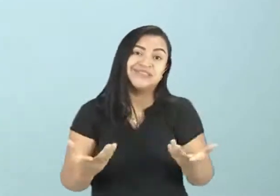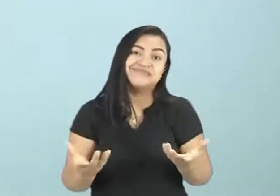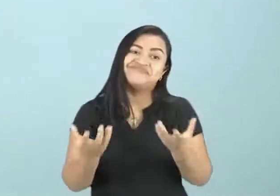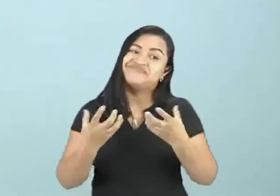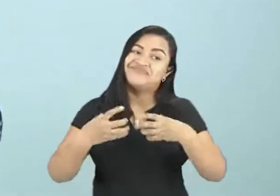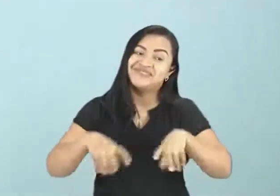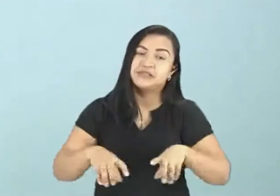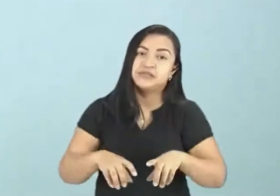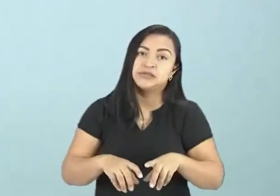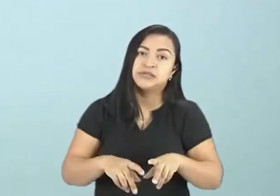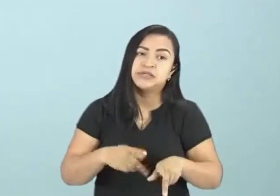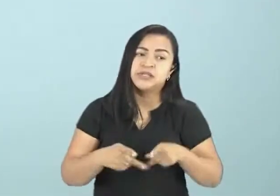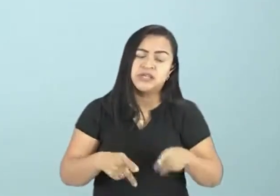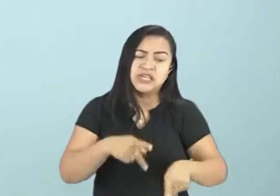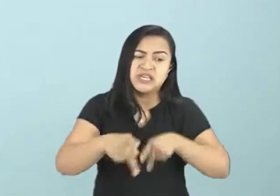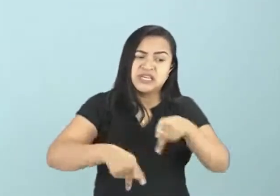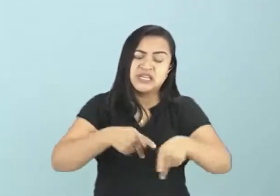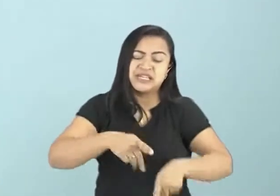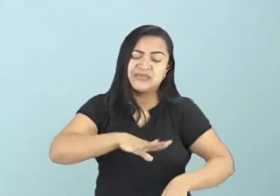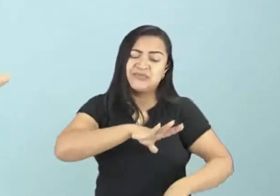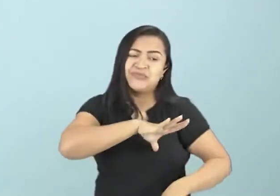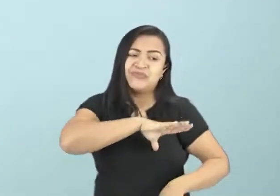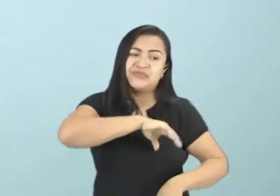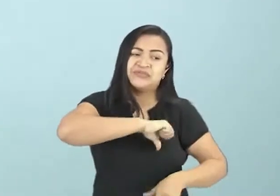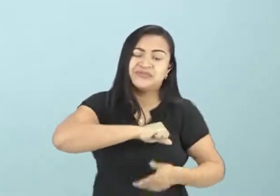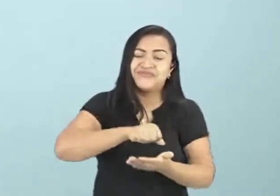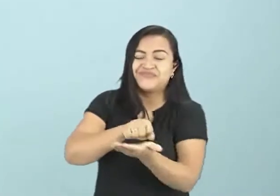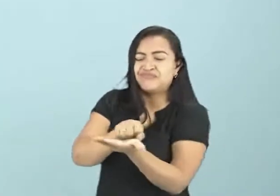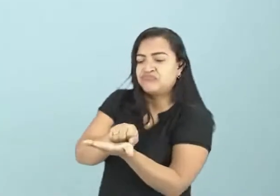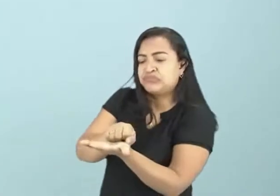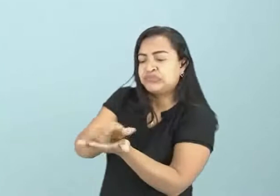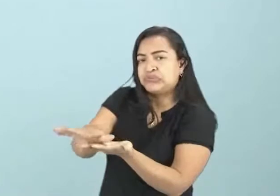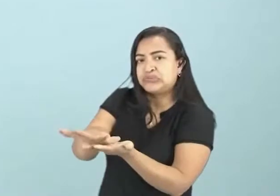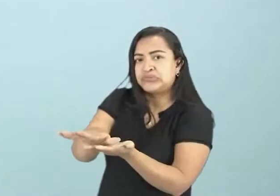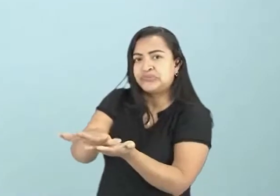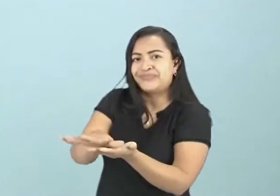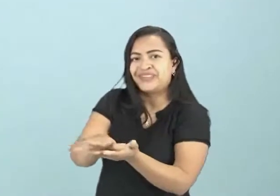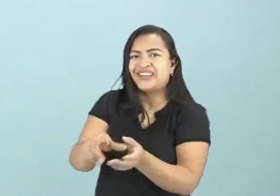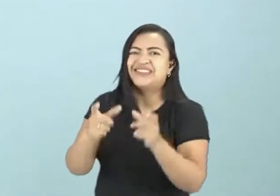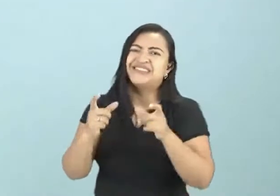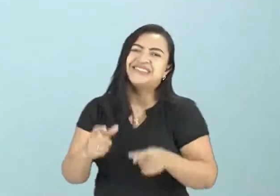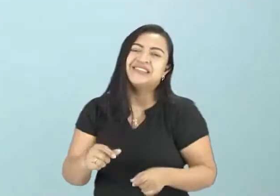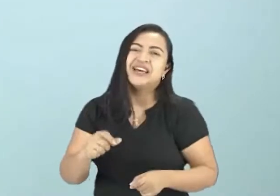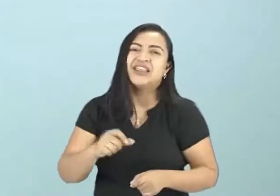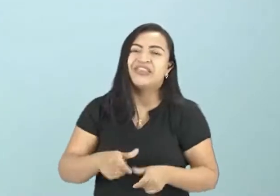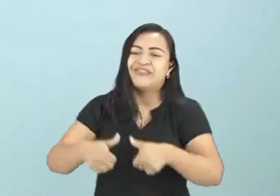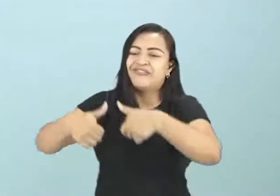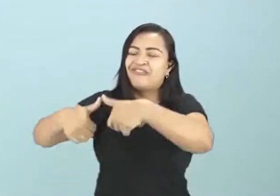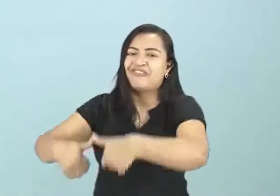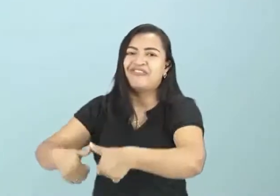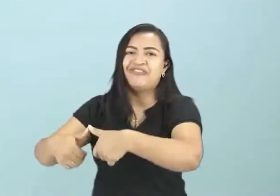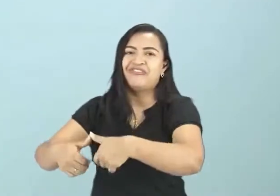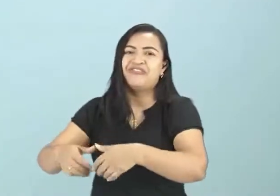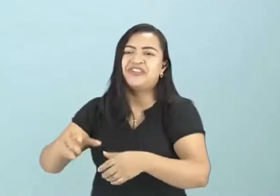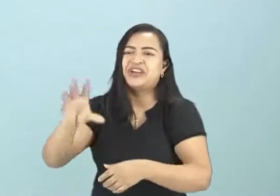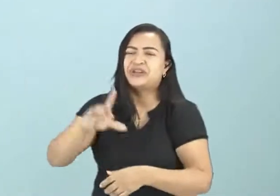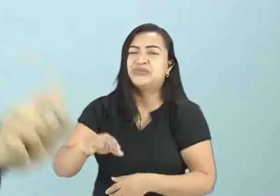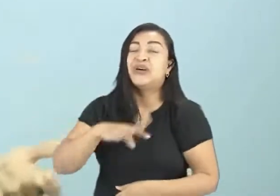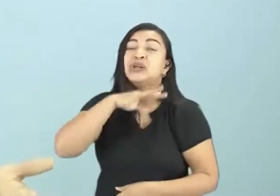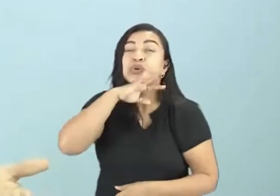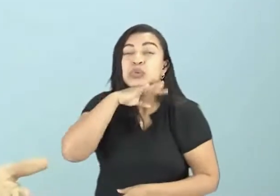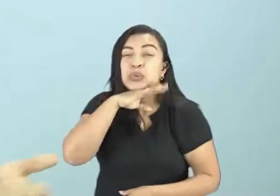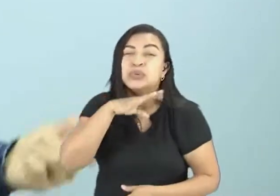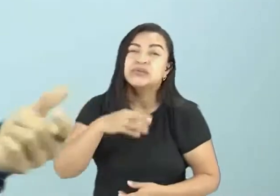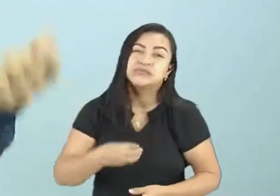está sendo empurrado para fora dos seus territórios, estão ficando em localidades inóspitas, tá bom, queridos? Isso é